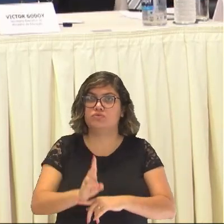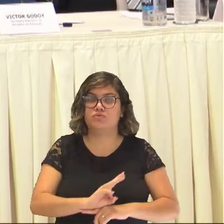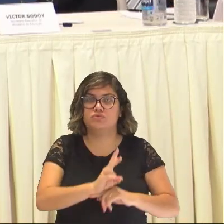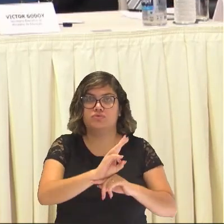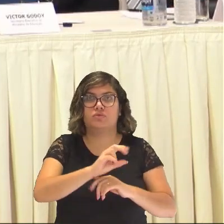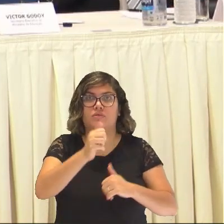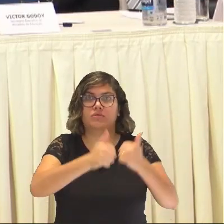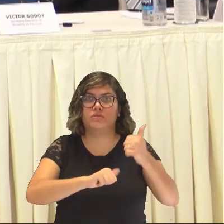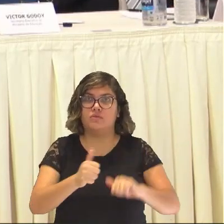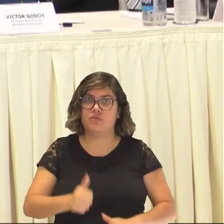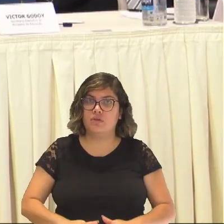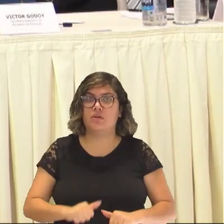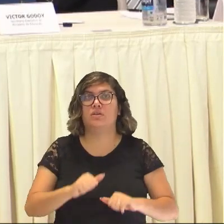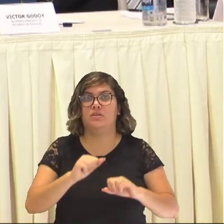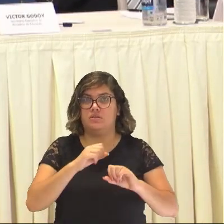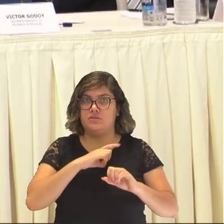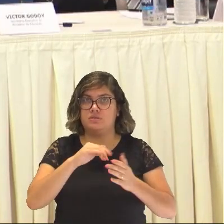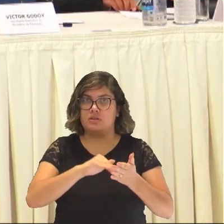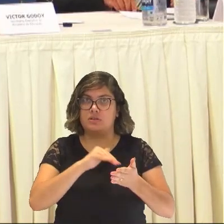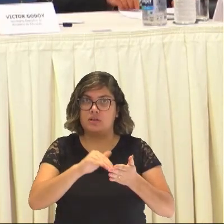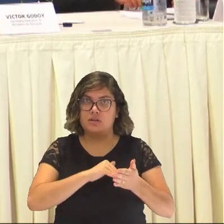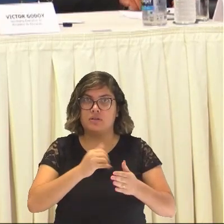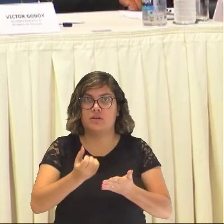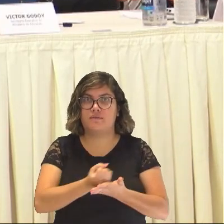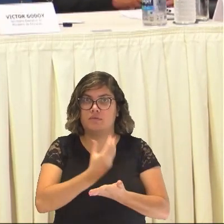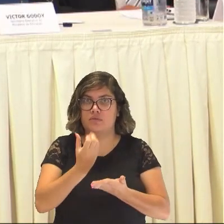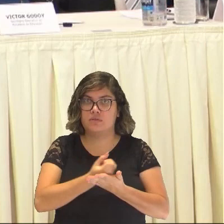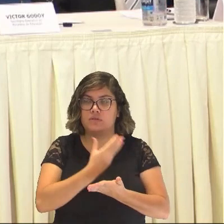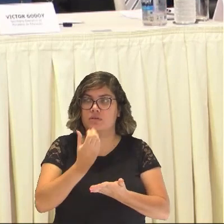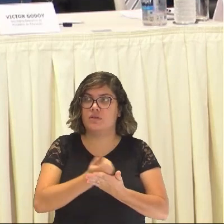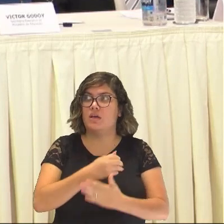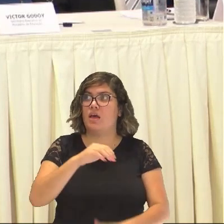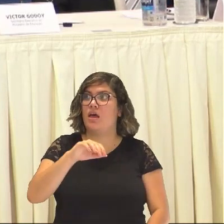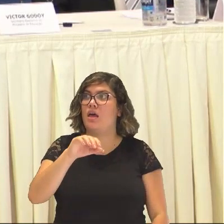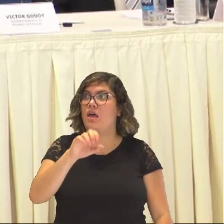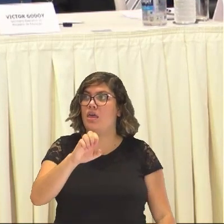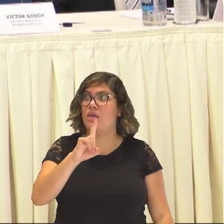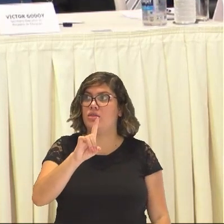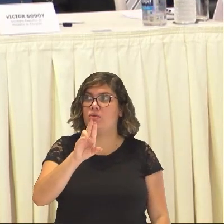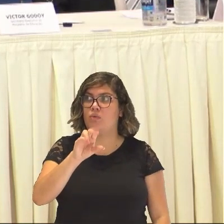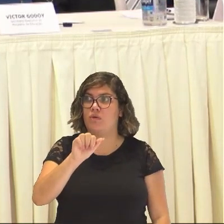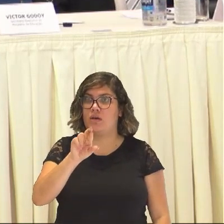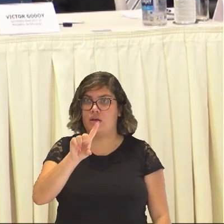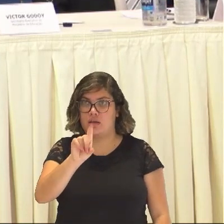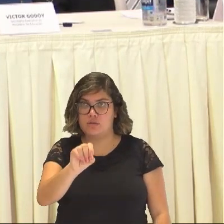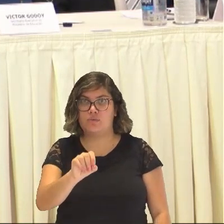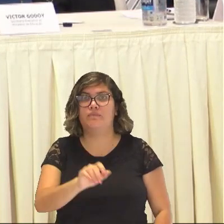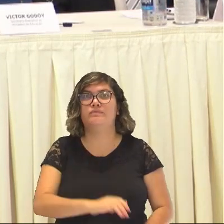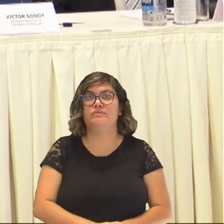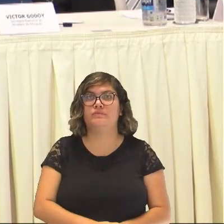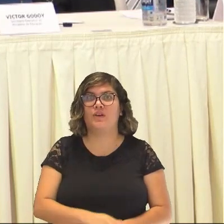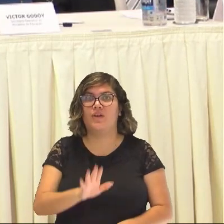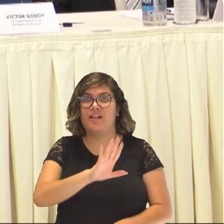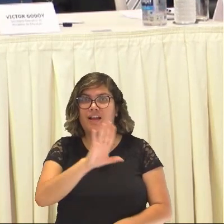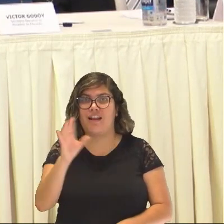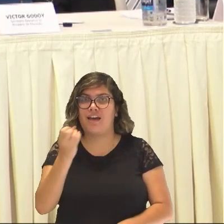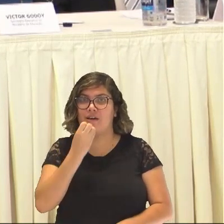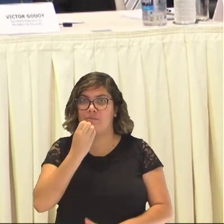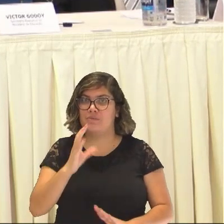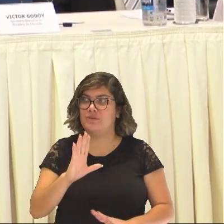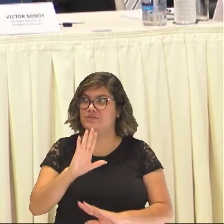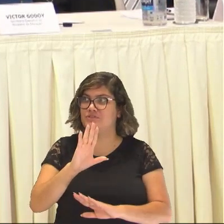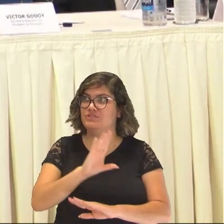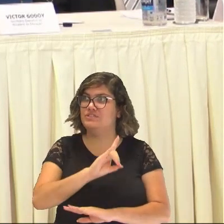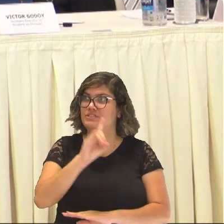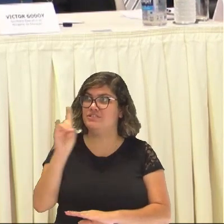Avaliação Educacional da Secretaria de Alfabetização, Eduardo Salenave. Olá, bom dia a todos. É uma satisfação